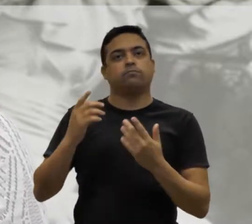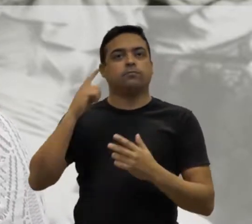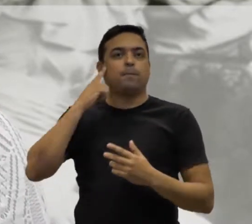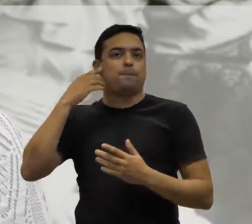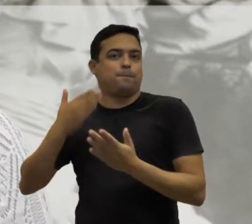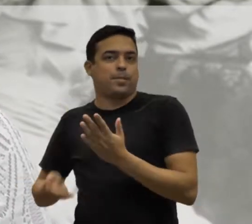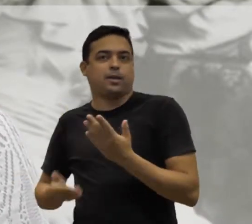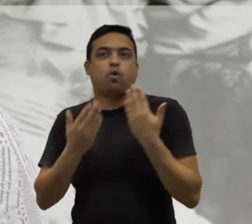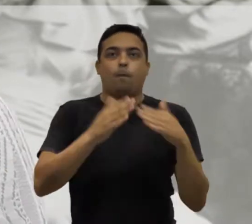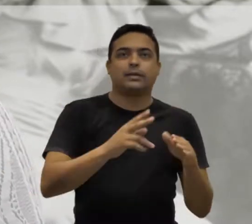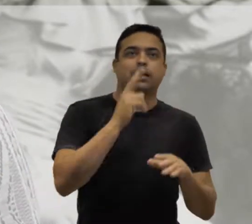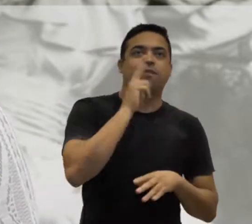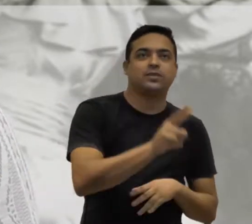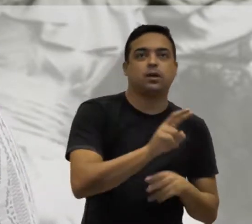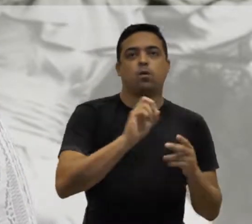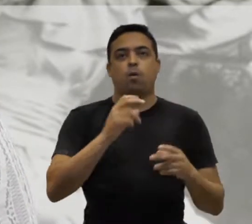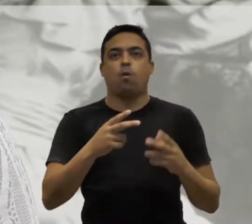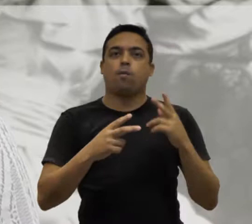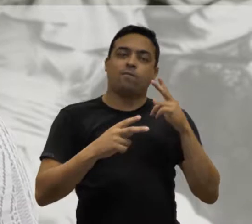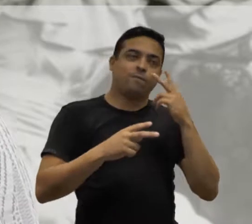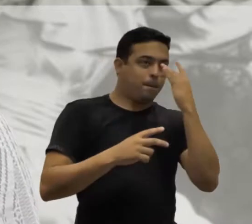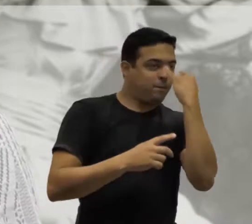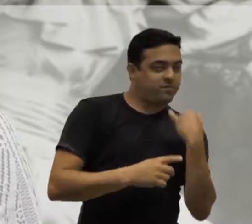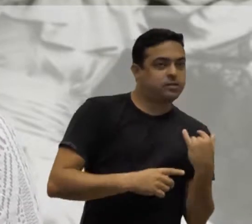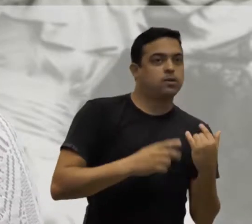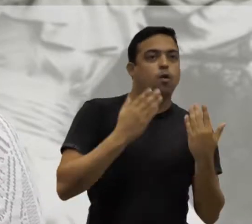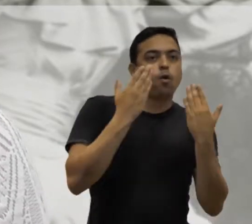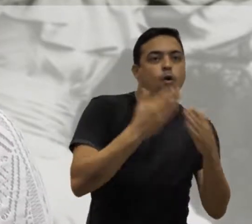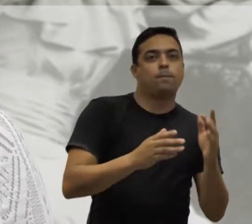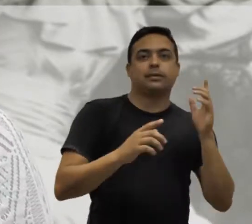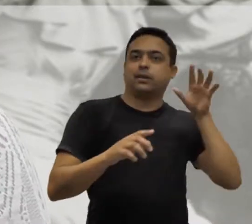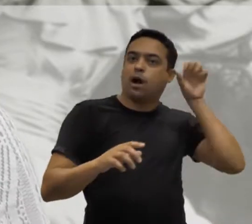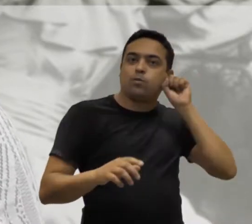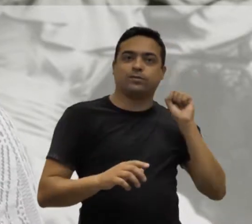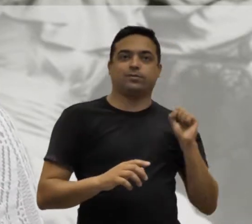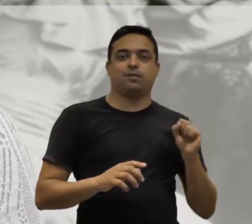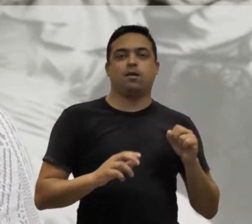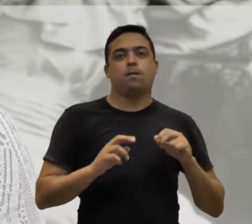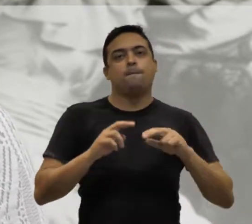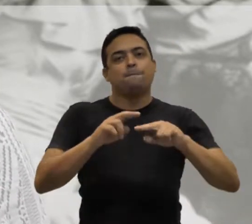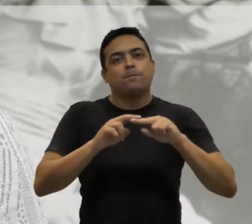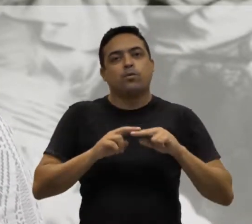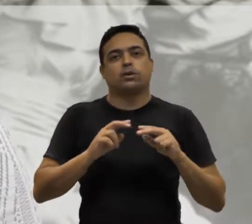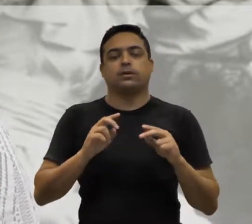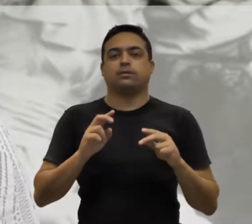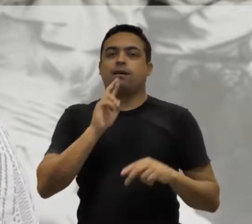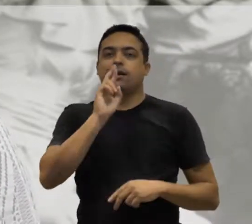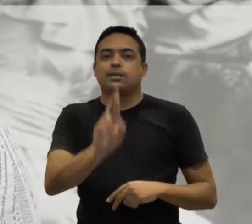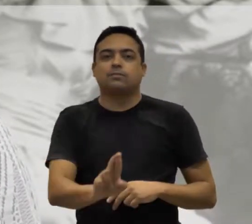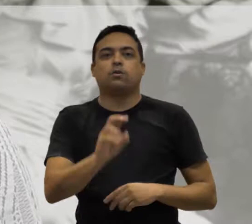visual pela audição e não poder compensar a perda auditiva pela visão. Por isso, a